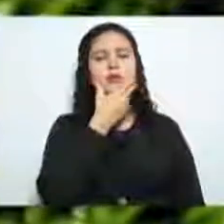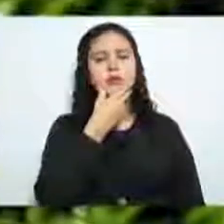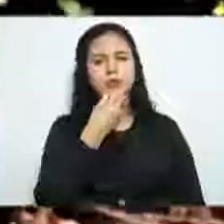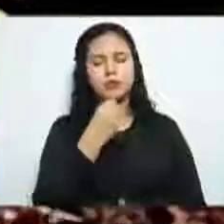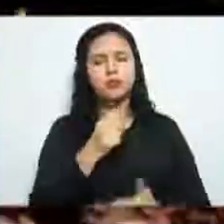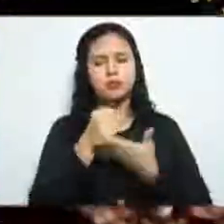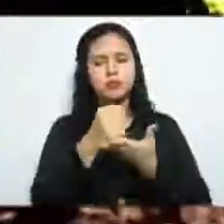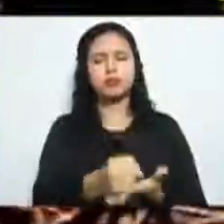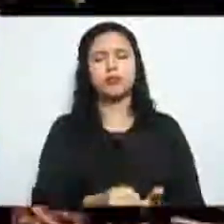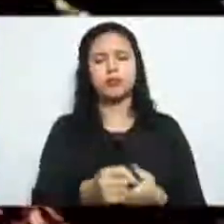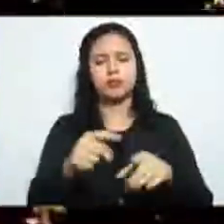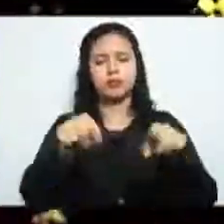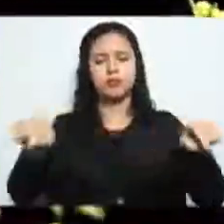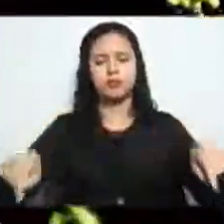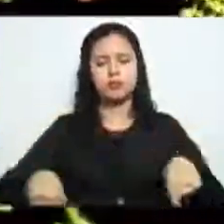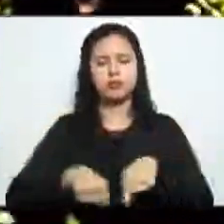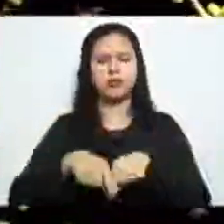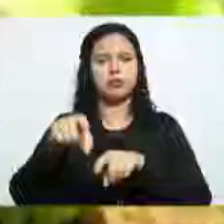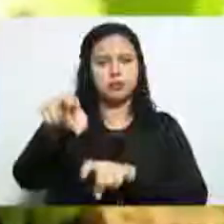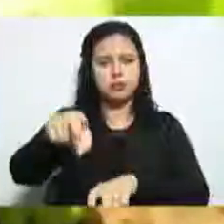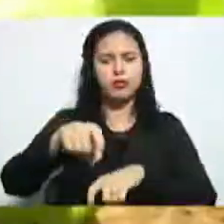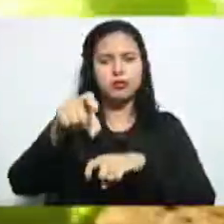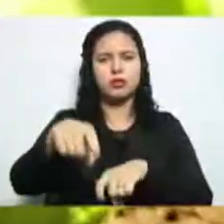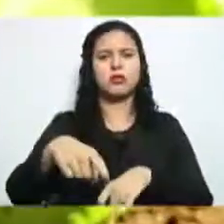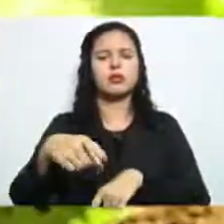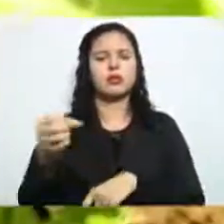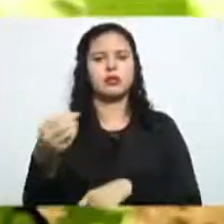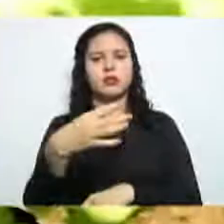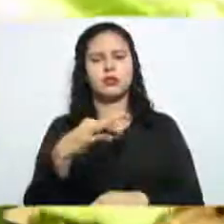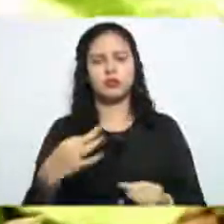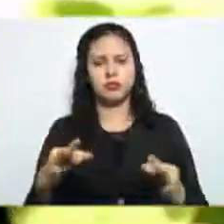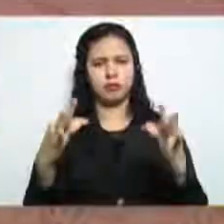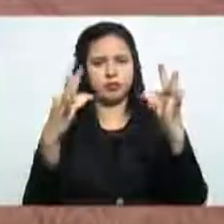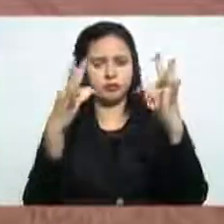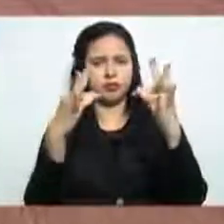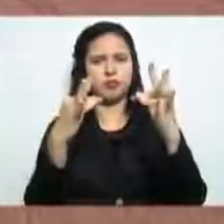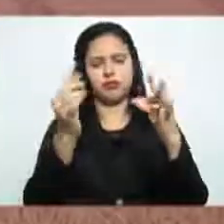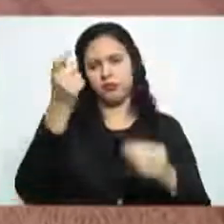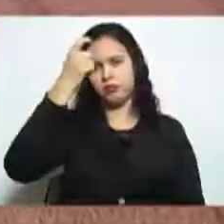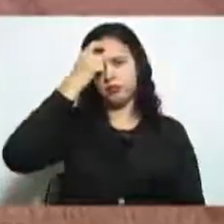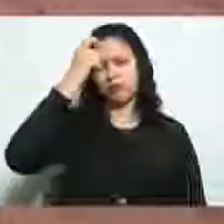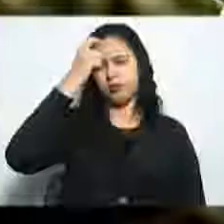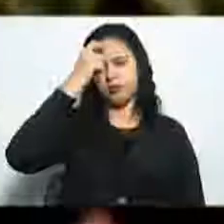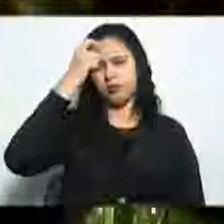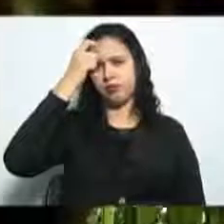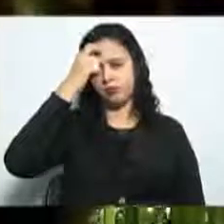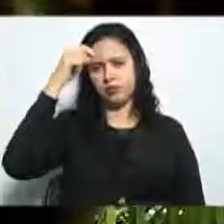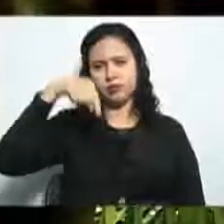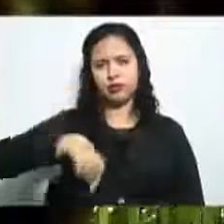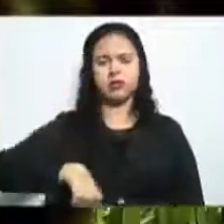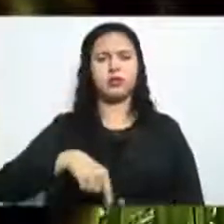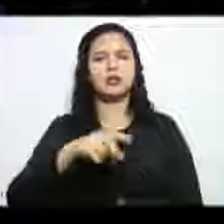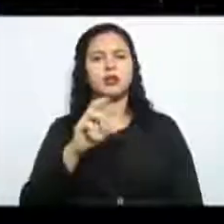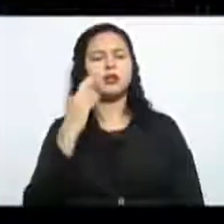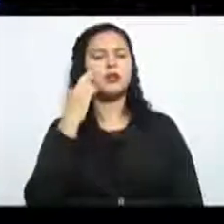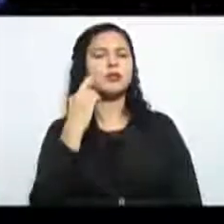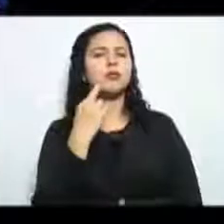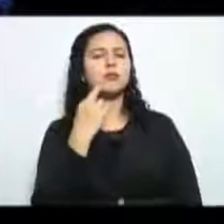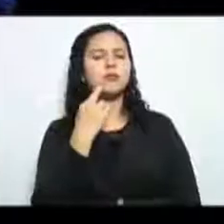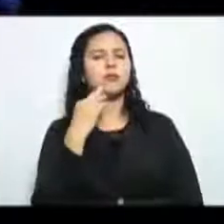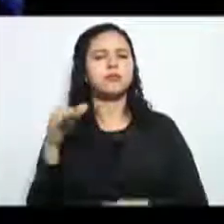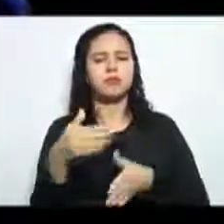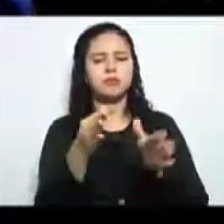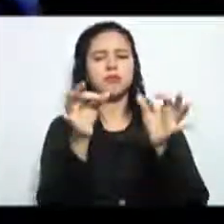campo, desenvolvimento de tecnologias e consciência de impactos ambientais, Rondônia está no caminho certo